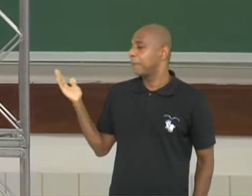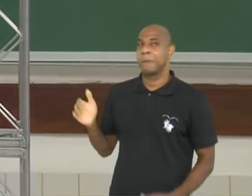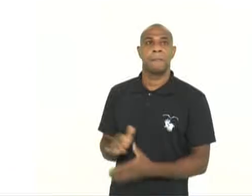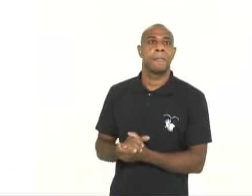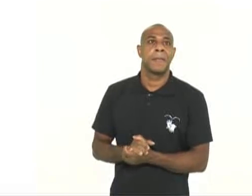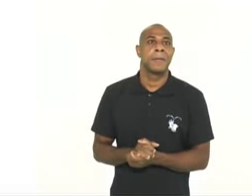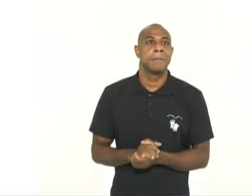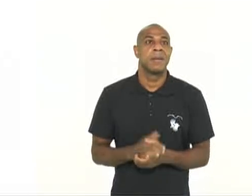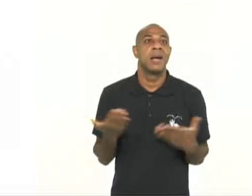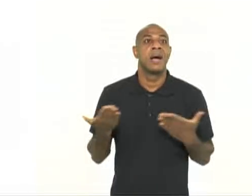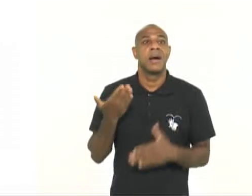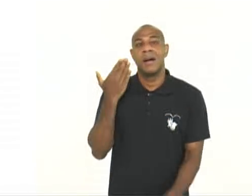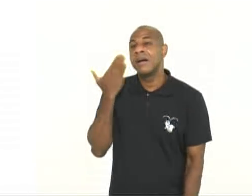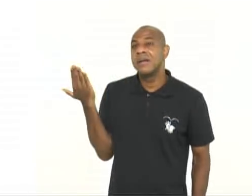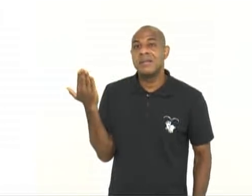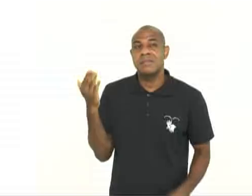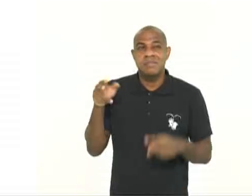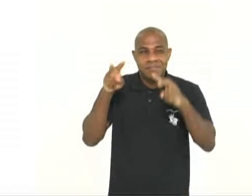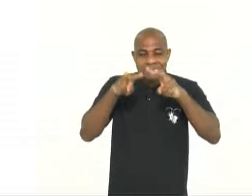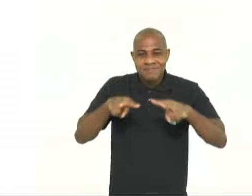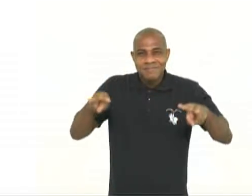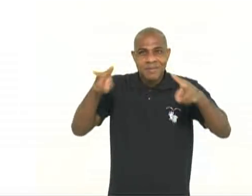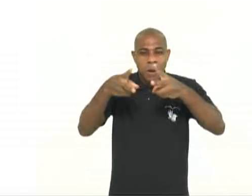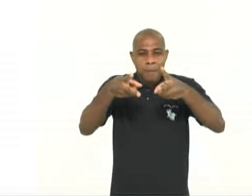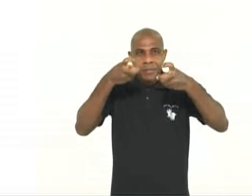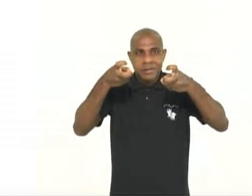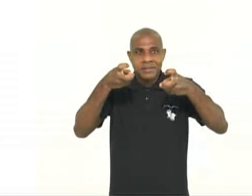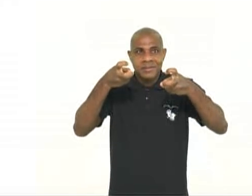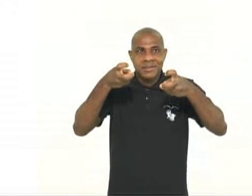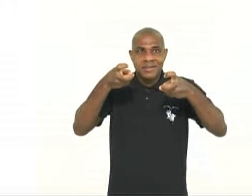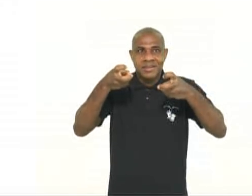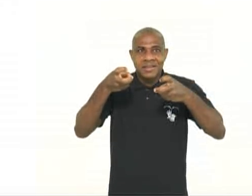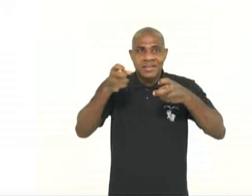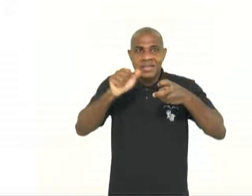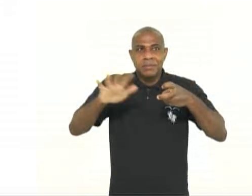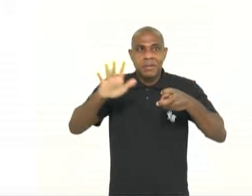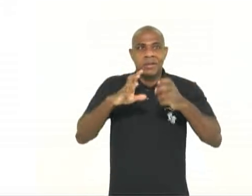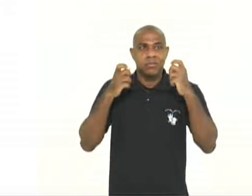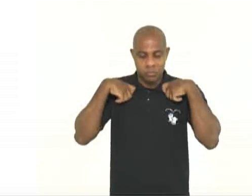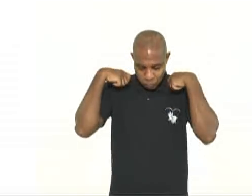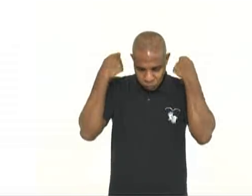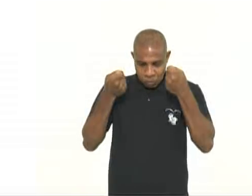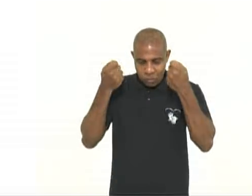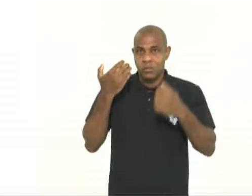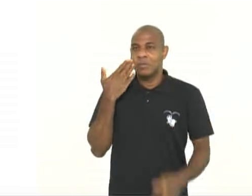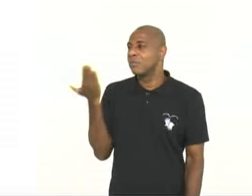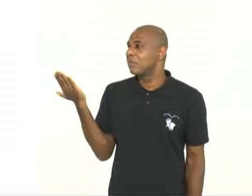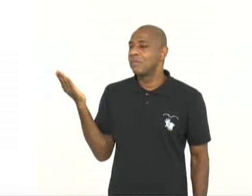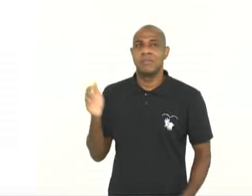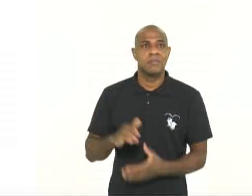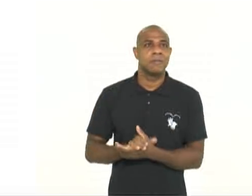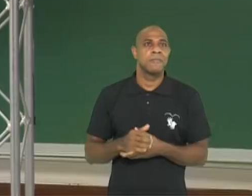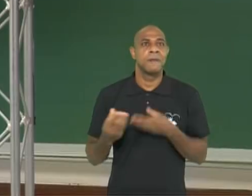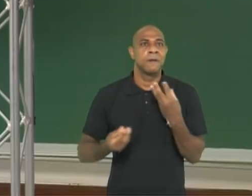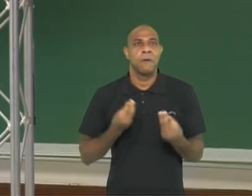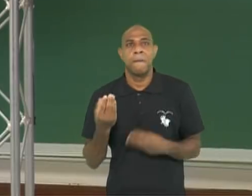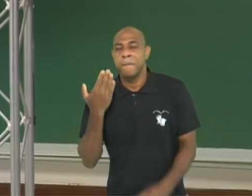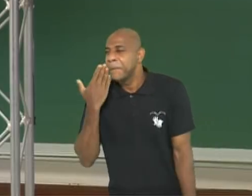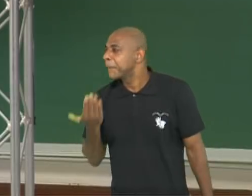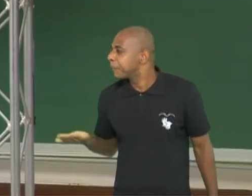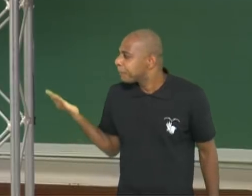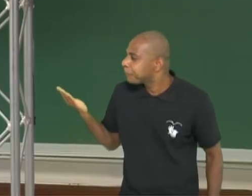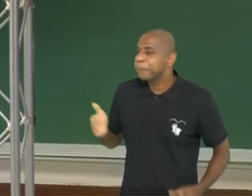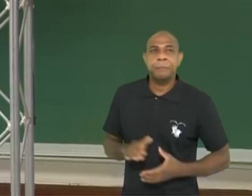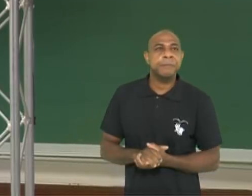Gostaria que vocês me ajudassem a analisar essa imagem de um monge, que nós podemos pensar como um cientista do século medieval, do período